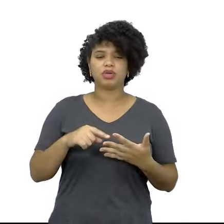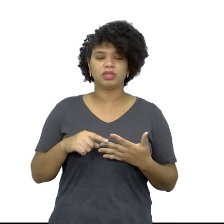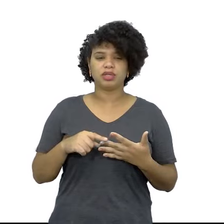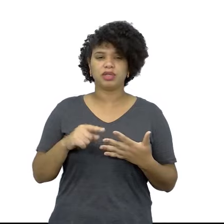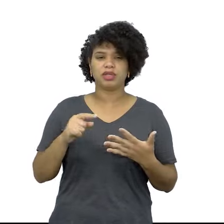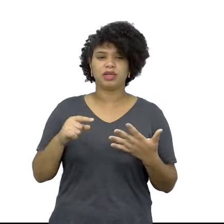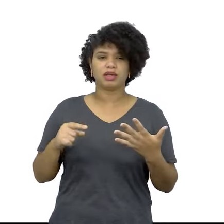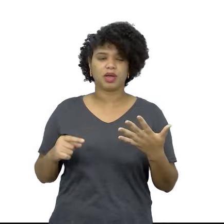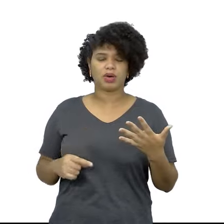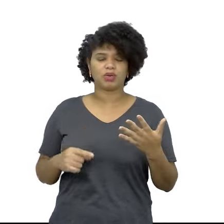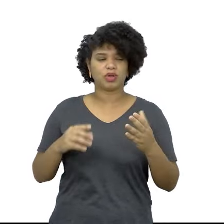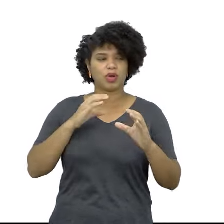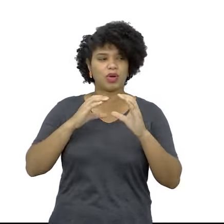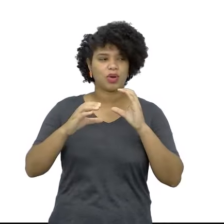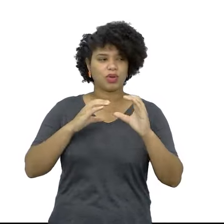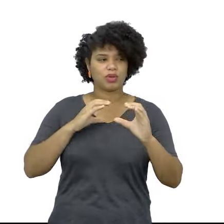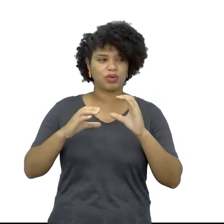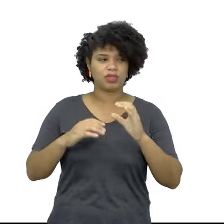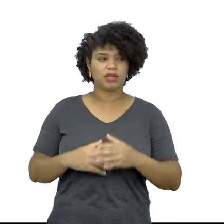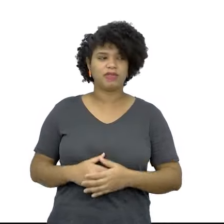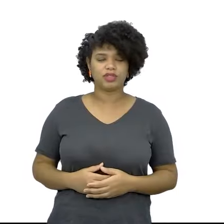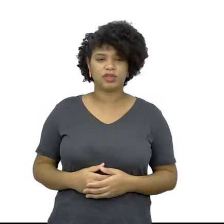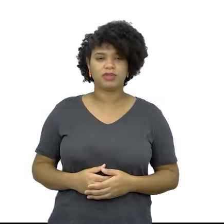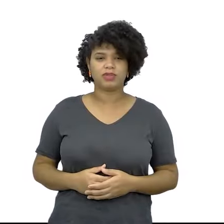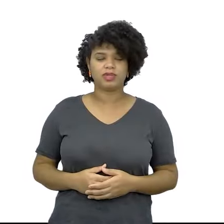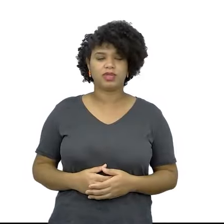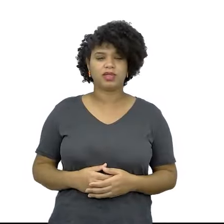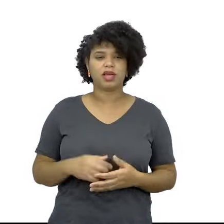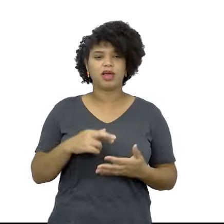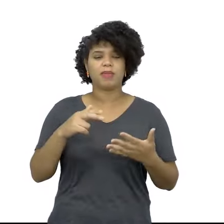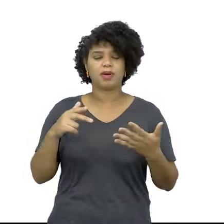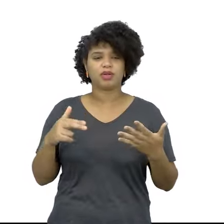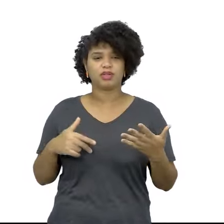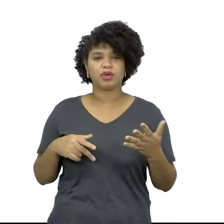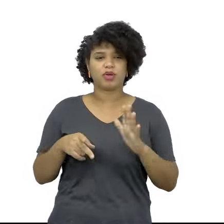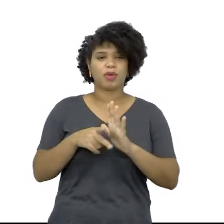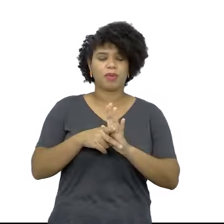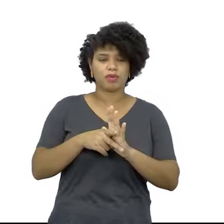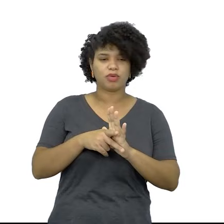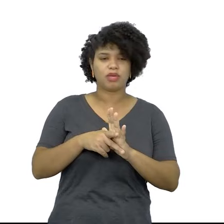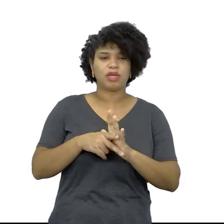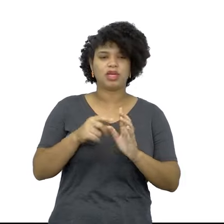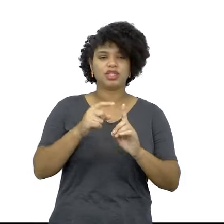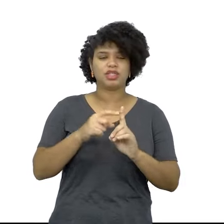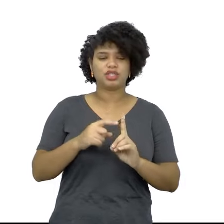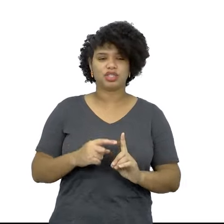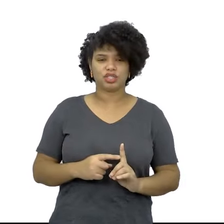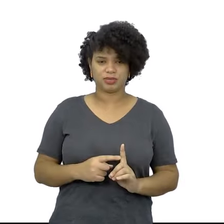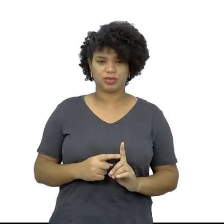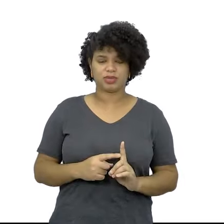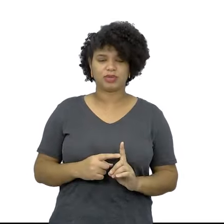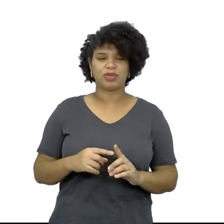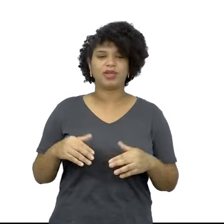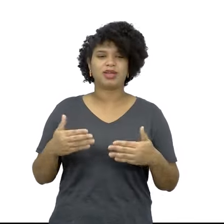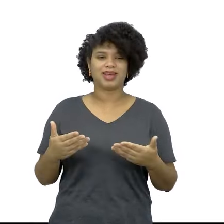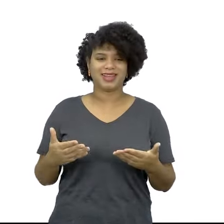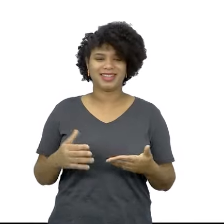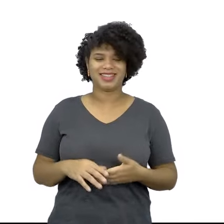situação comunicativa, o tema, assunto, a estrutura composicional e o estilo do gênero.